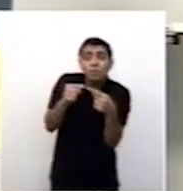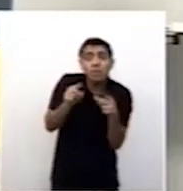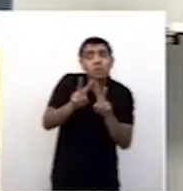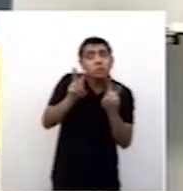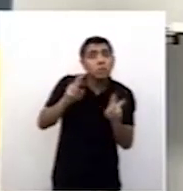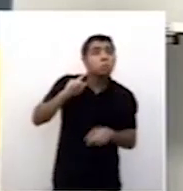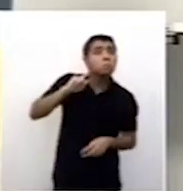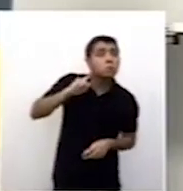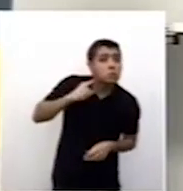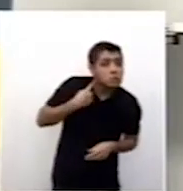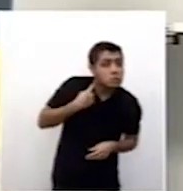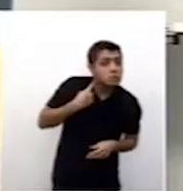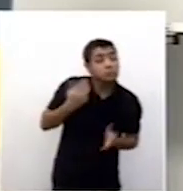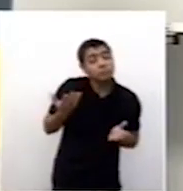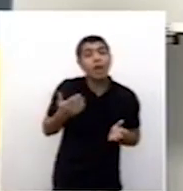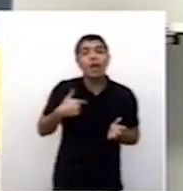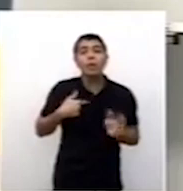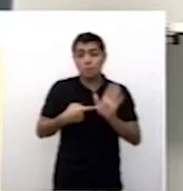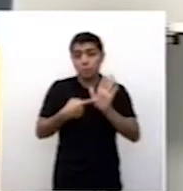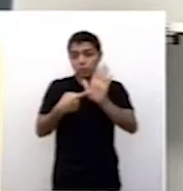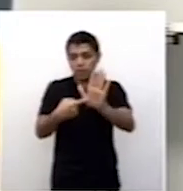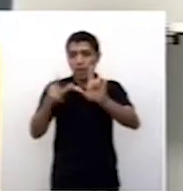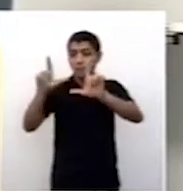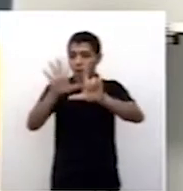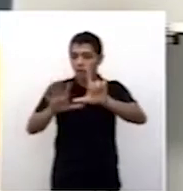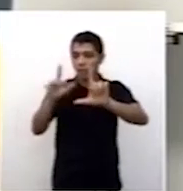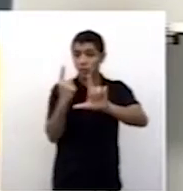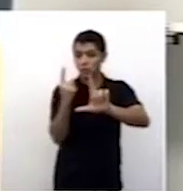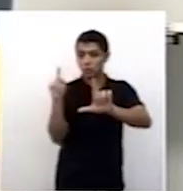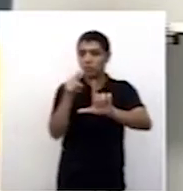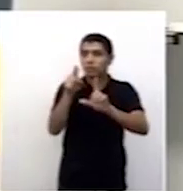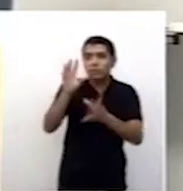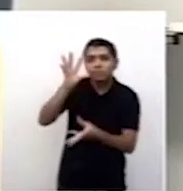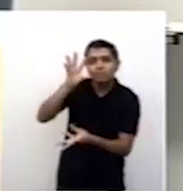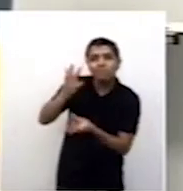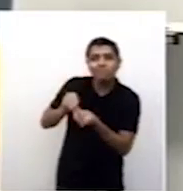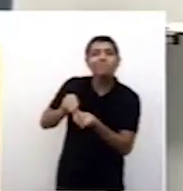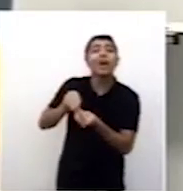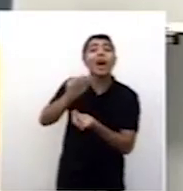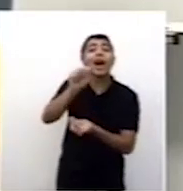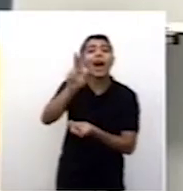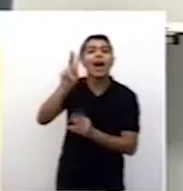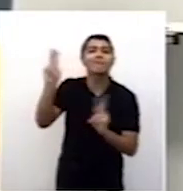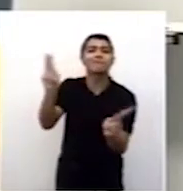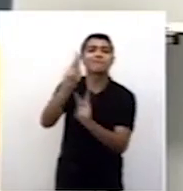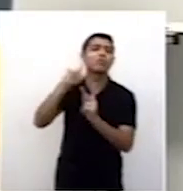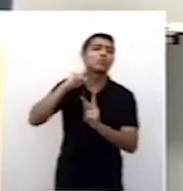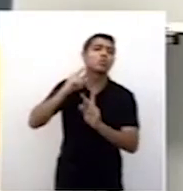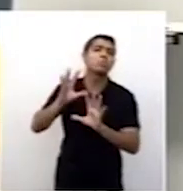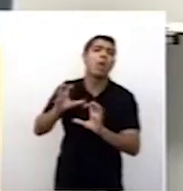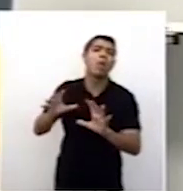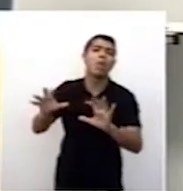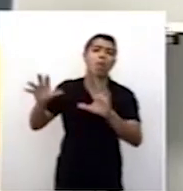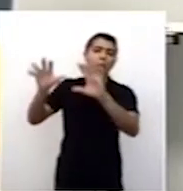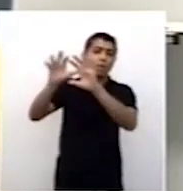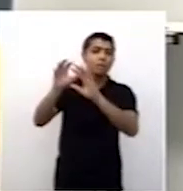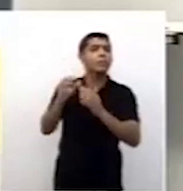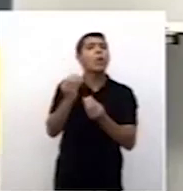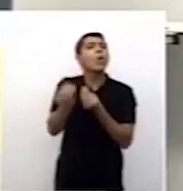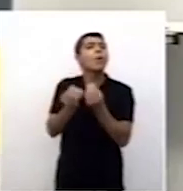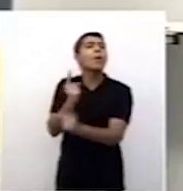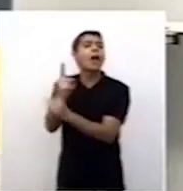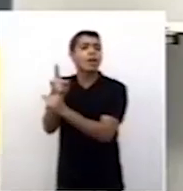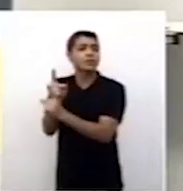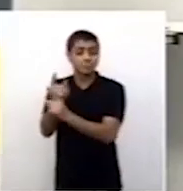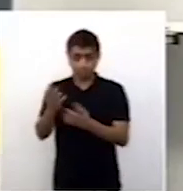fosse poluição do ar. E aonde nós confirmamos essa hipótese? Pela leitura do título. Agora, eu vou falar algumas palavras e